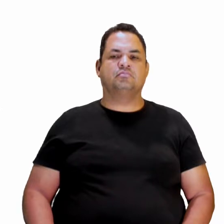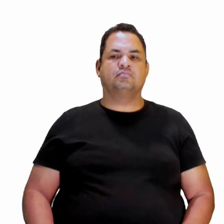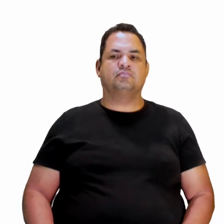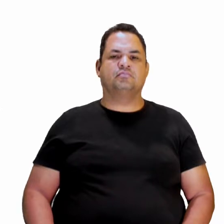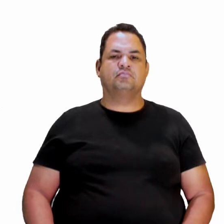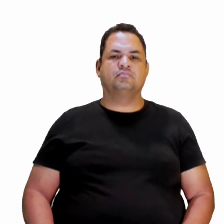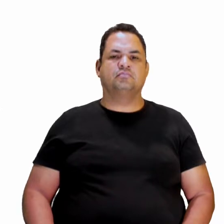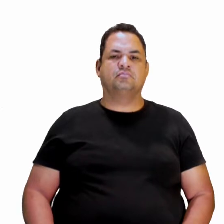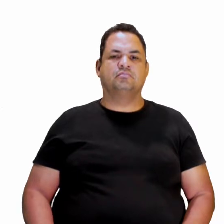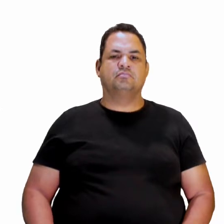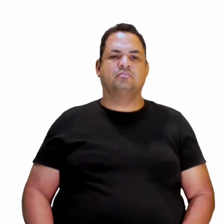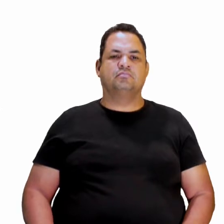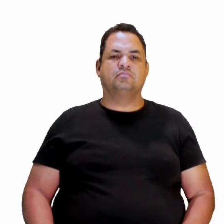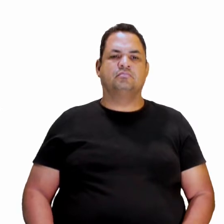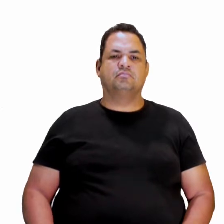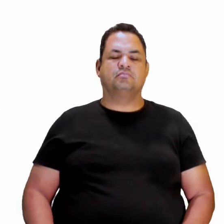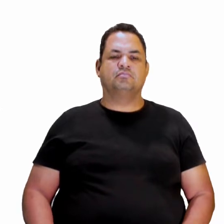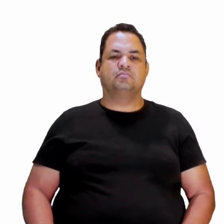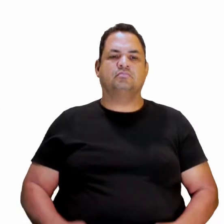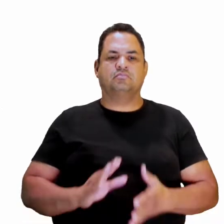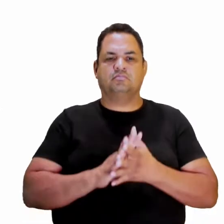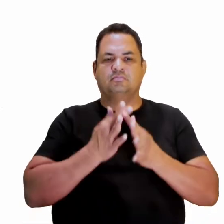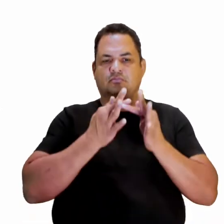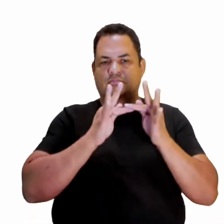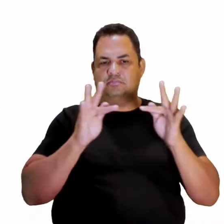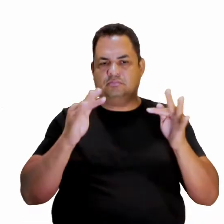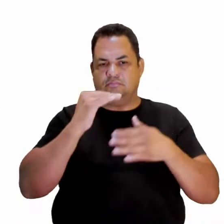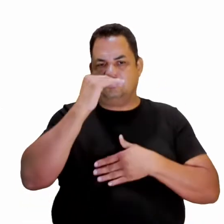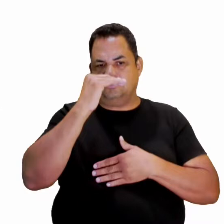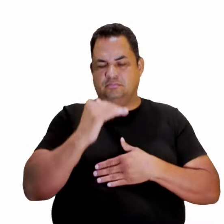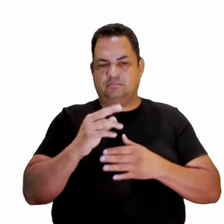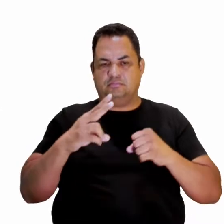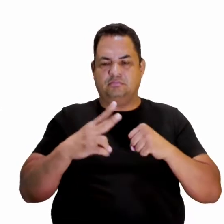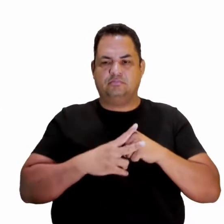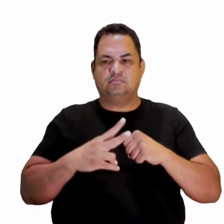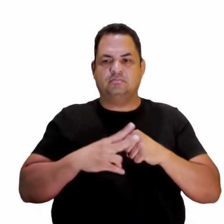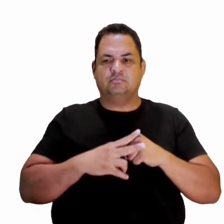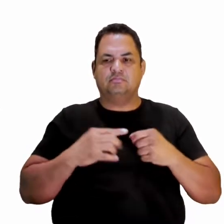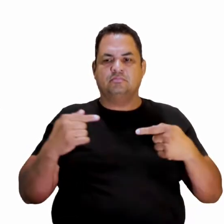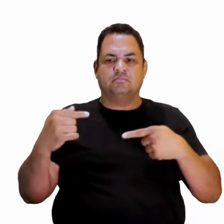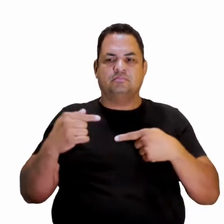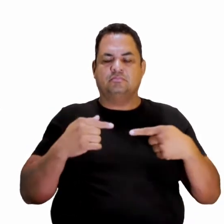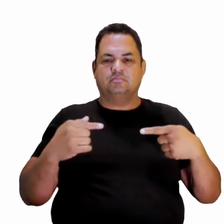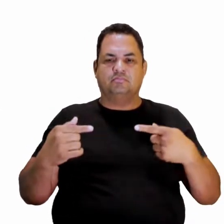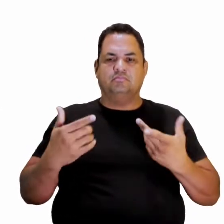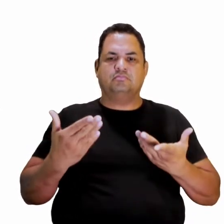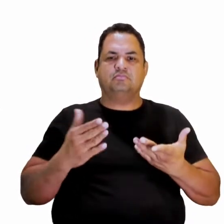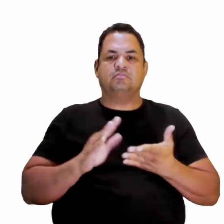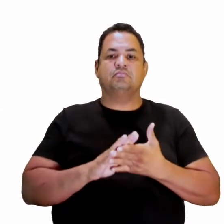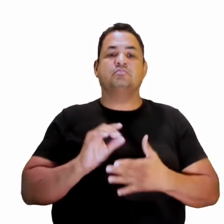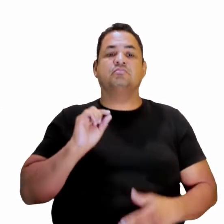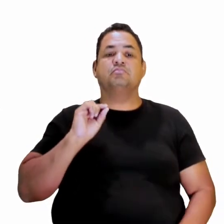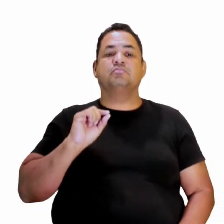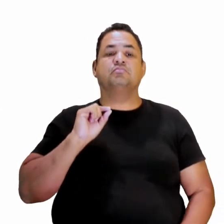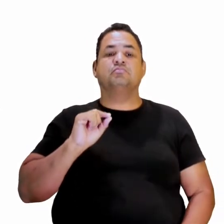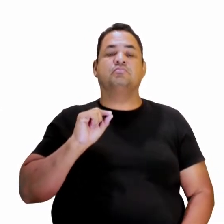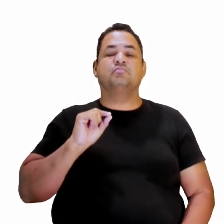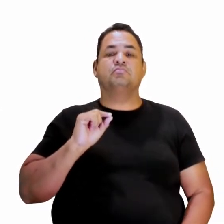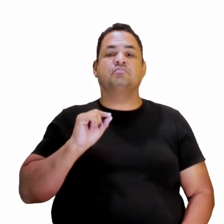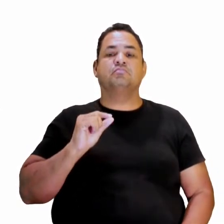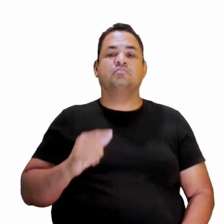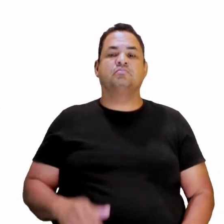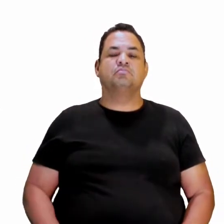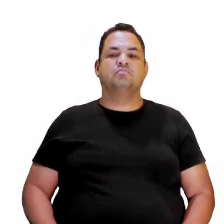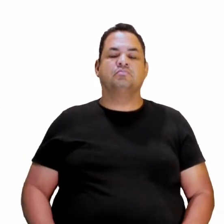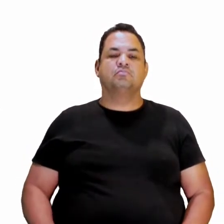that, ou seja, nas sentenças abaixo, os verbos se referem a algo que, tá?